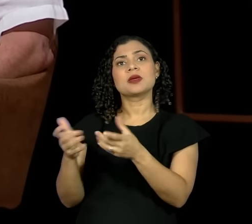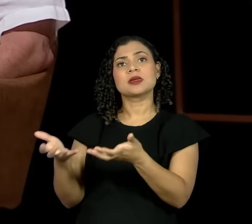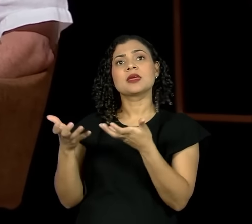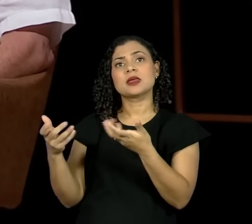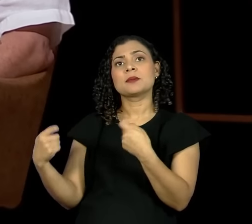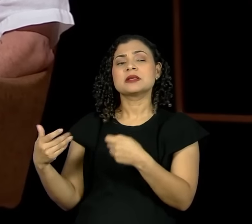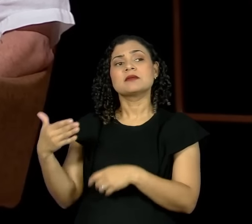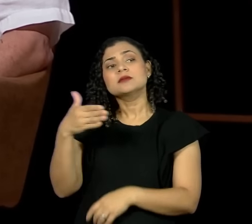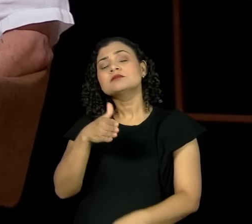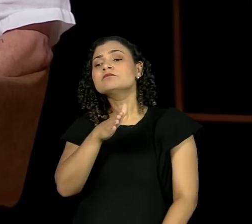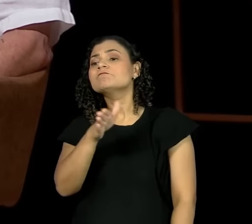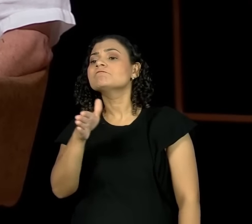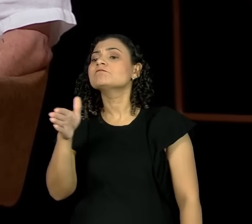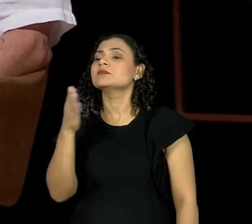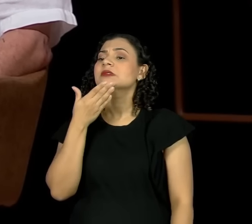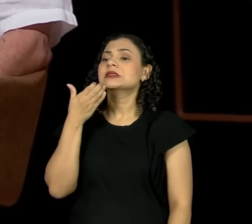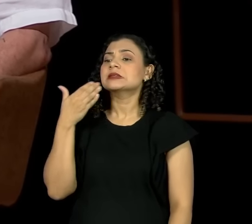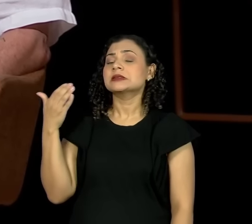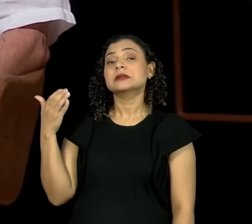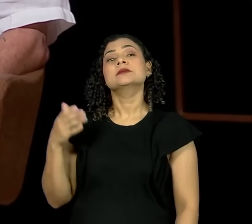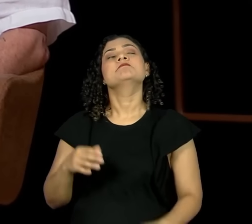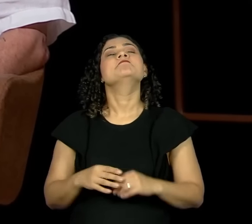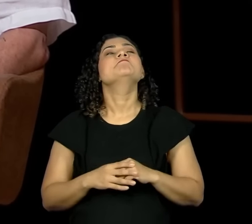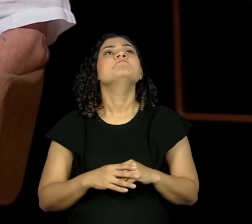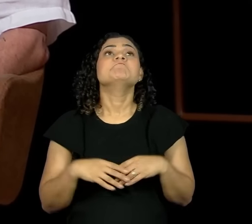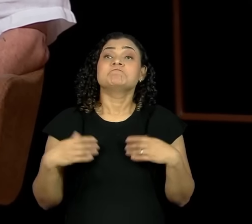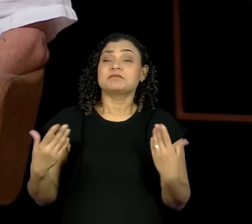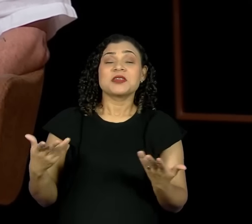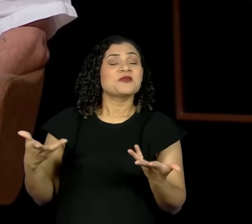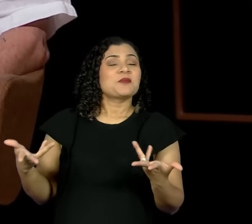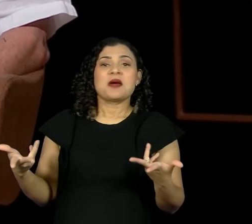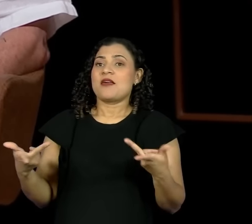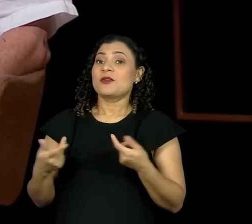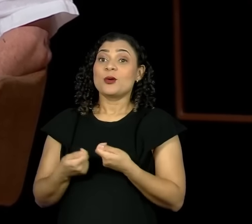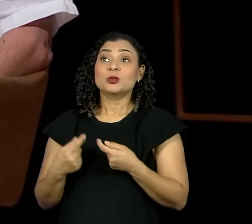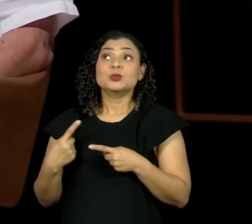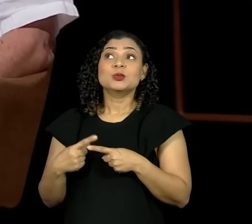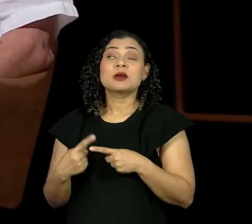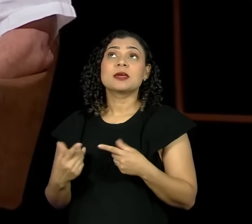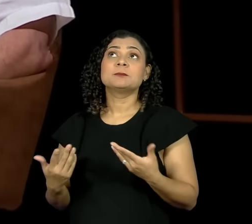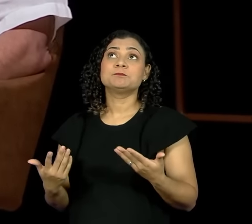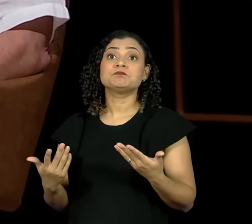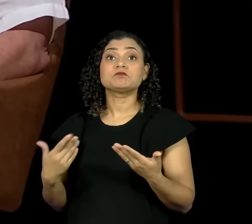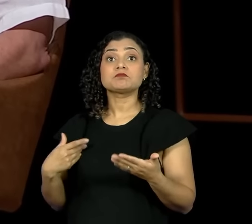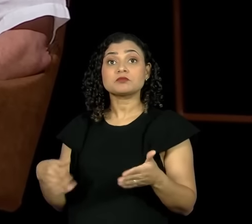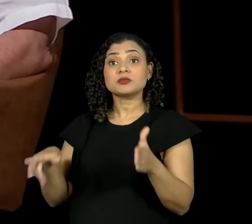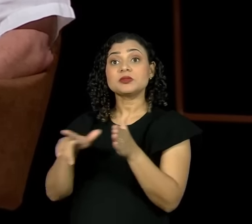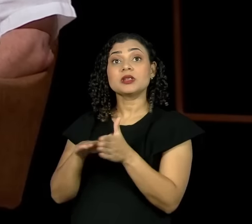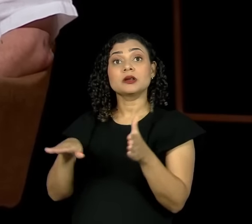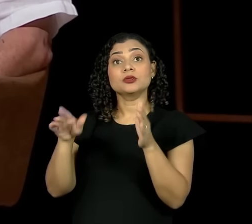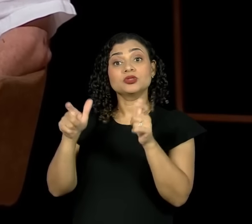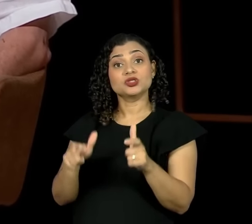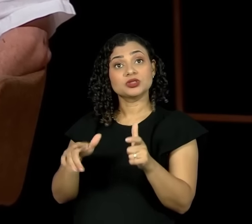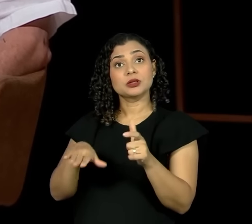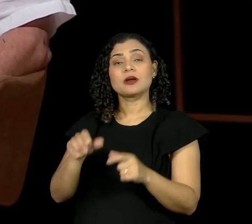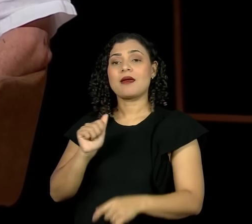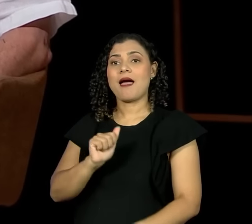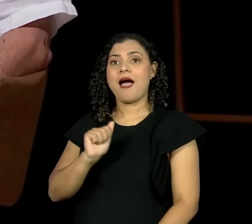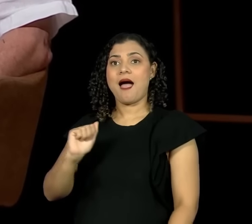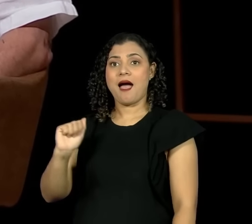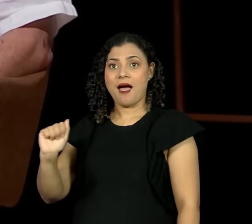precisando ir então foi maravilhoso assim porque quando eu cheguei no aa me